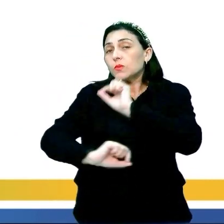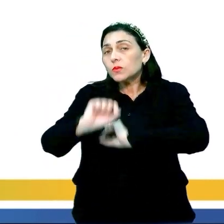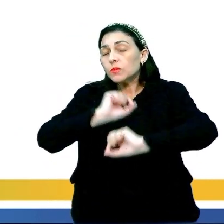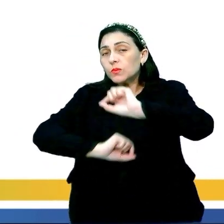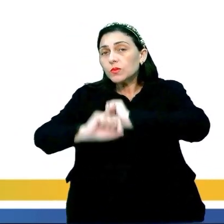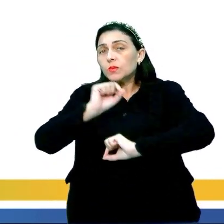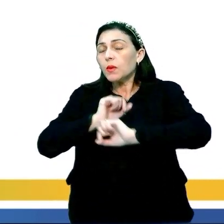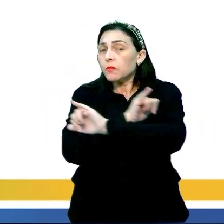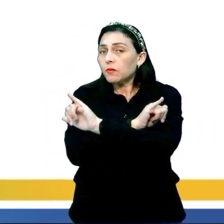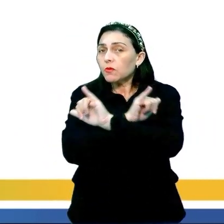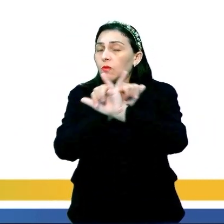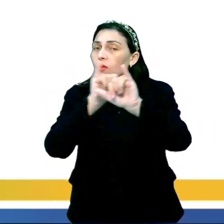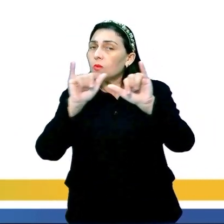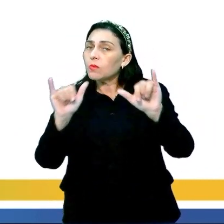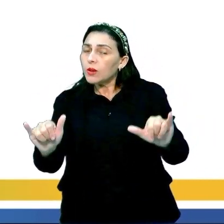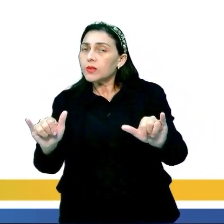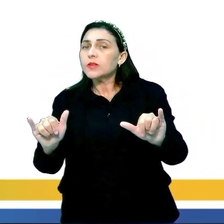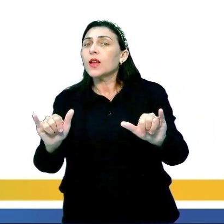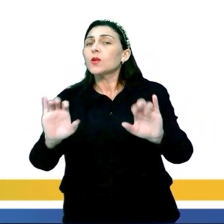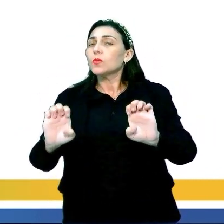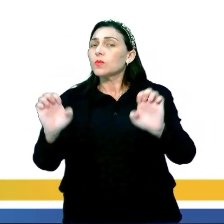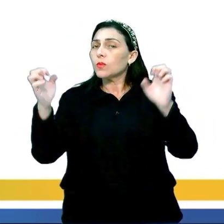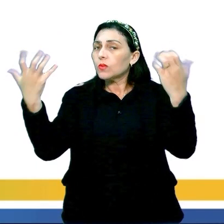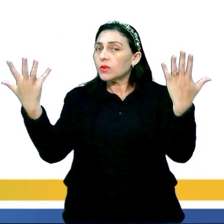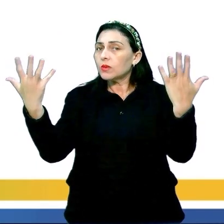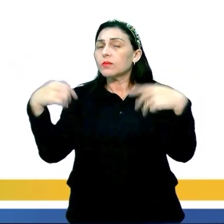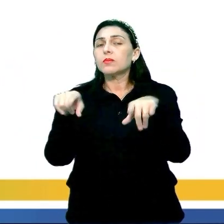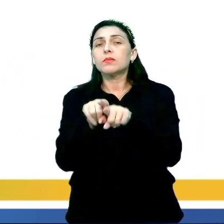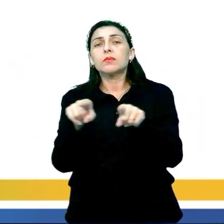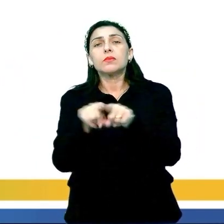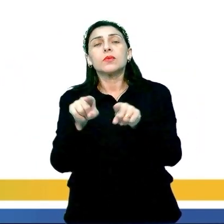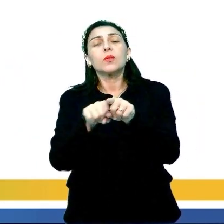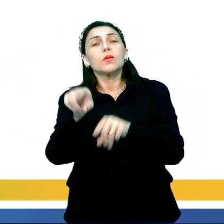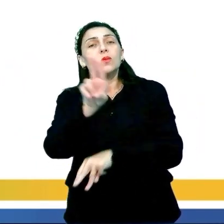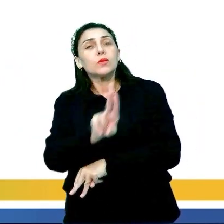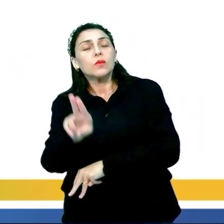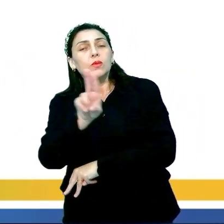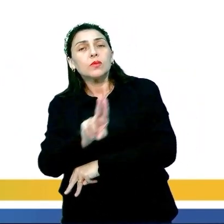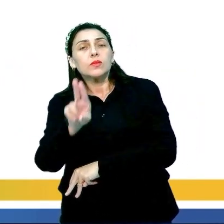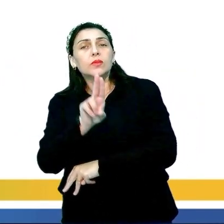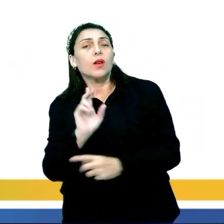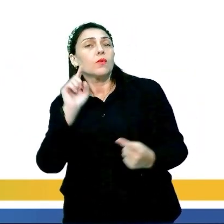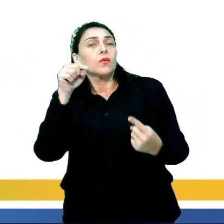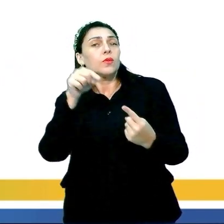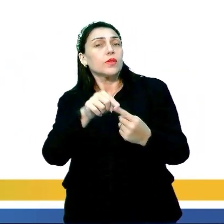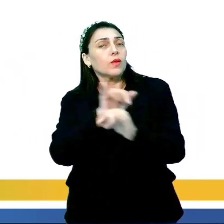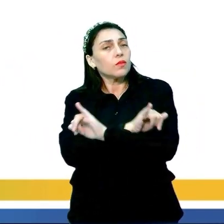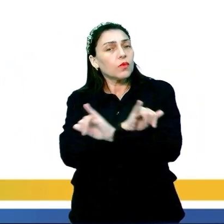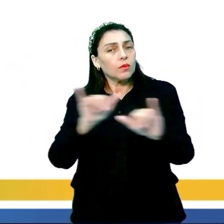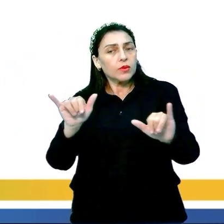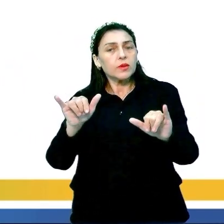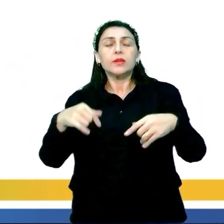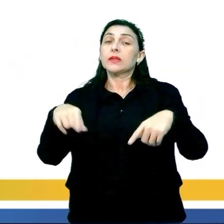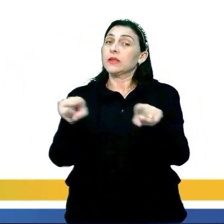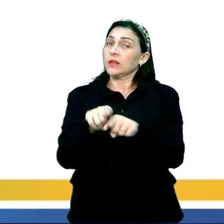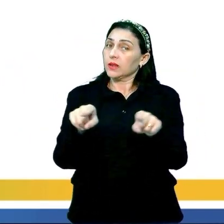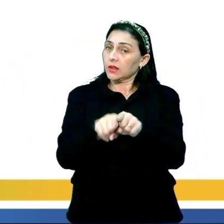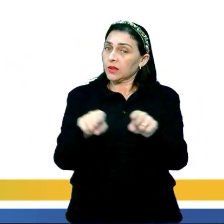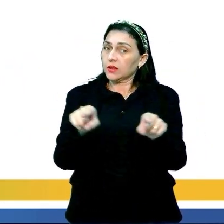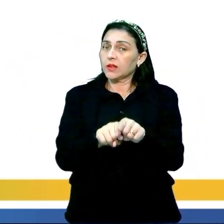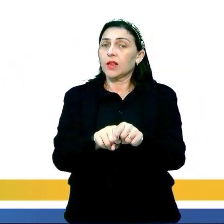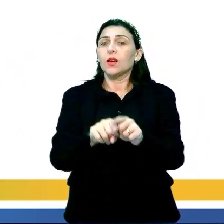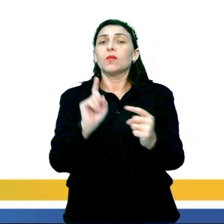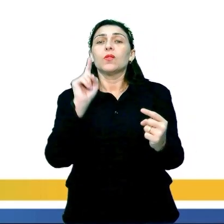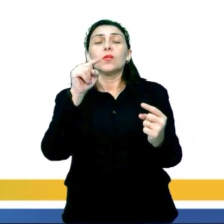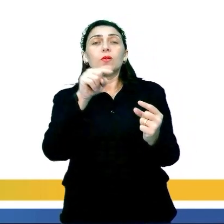simplesmente uma informação acerca de um evento. Nesse caso, é utilizado a função informativa, também chamada